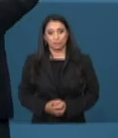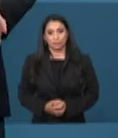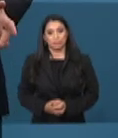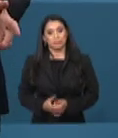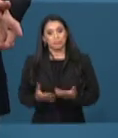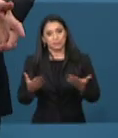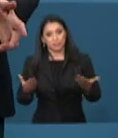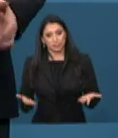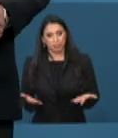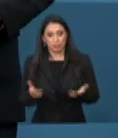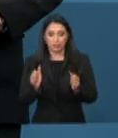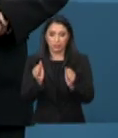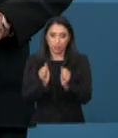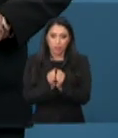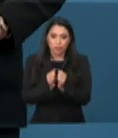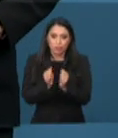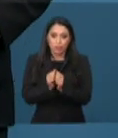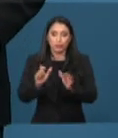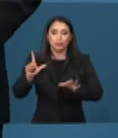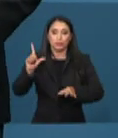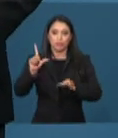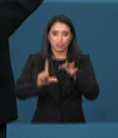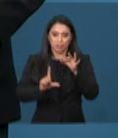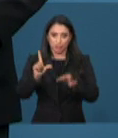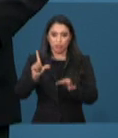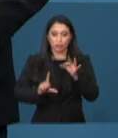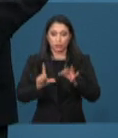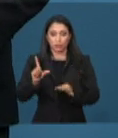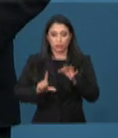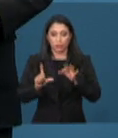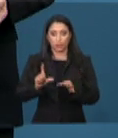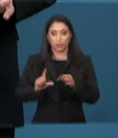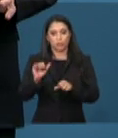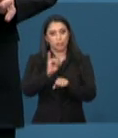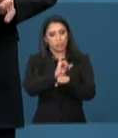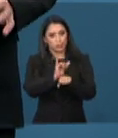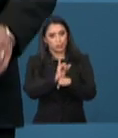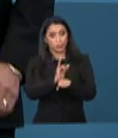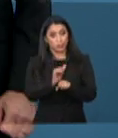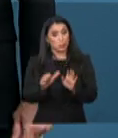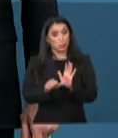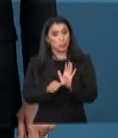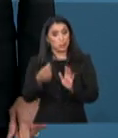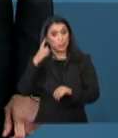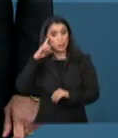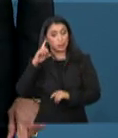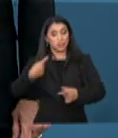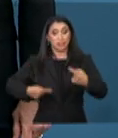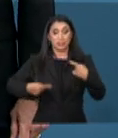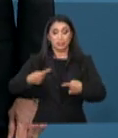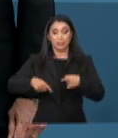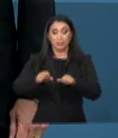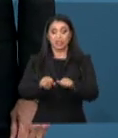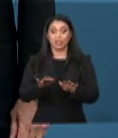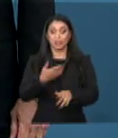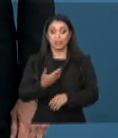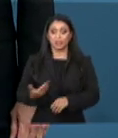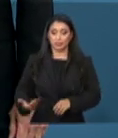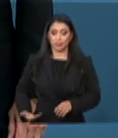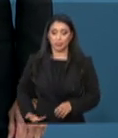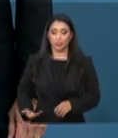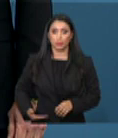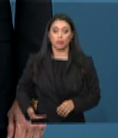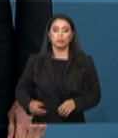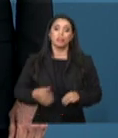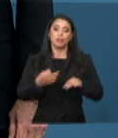bom você acompanhou aqui pela TV Justiça rádio justiça e canal do STF no YouTube o primeiro dia de debates da audiência pública convocada